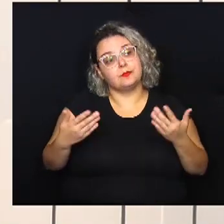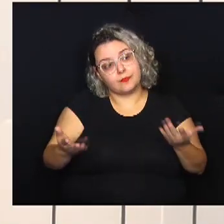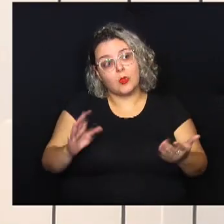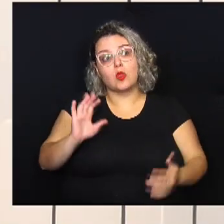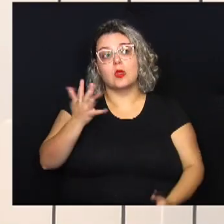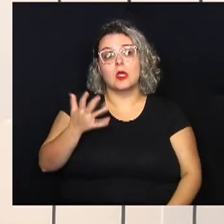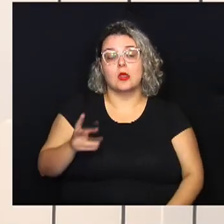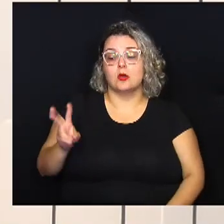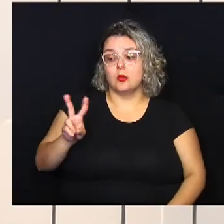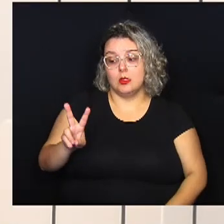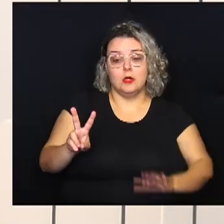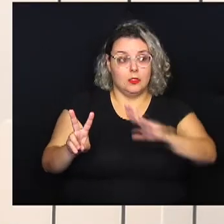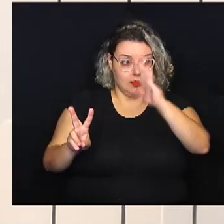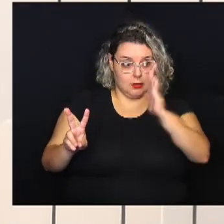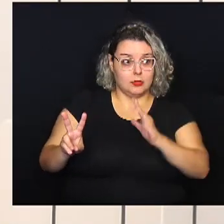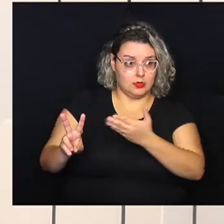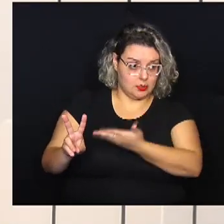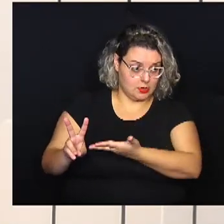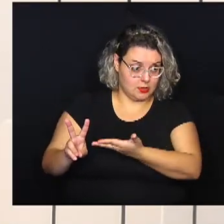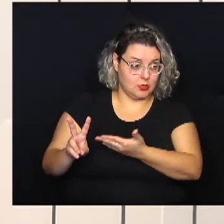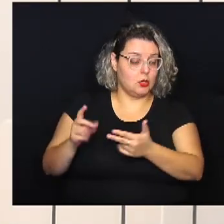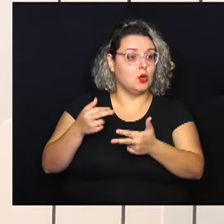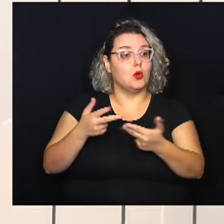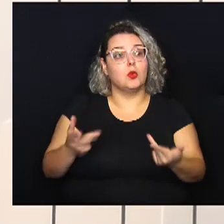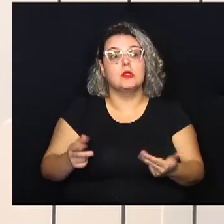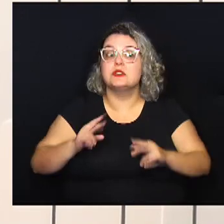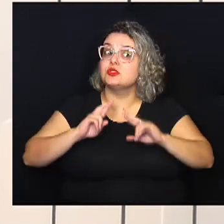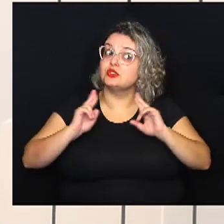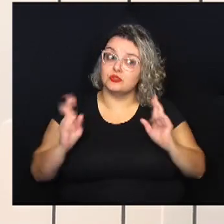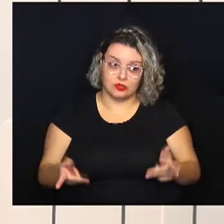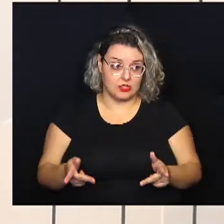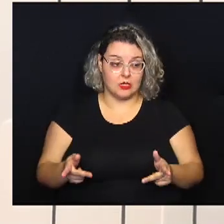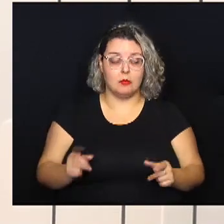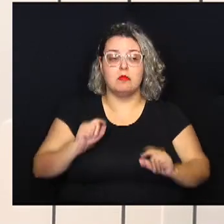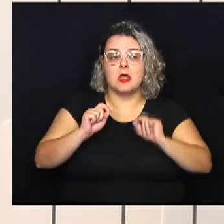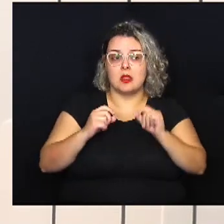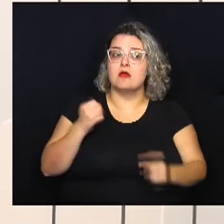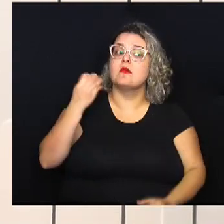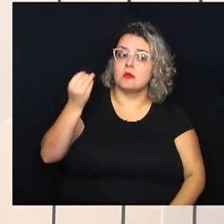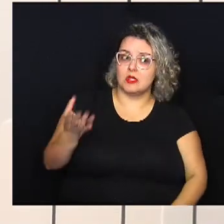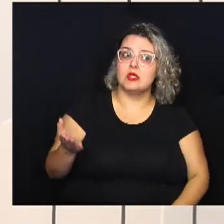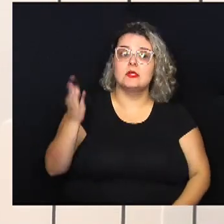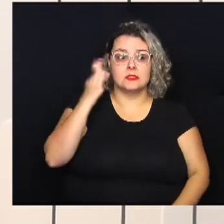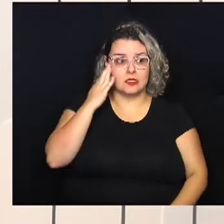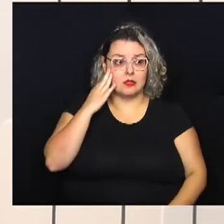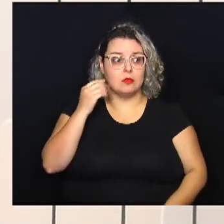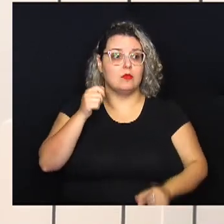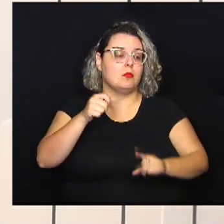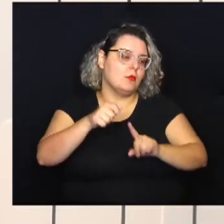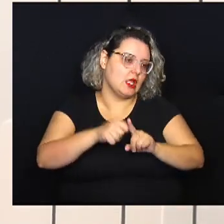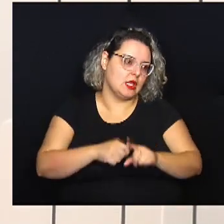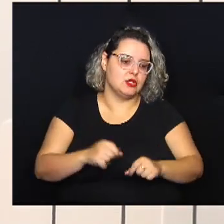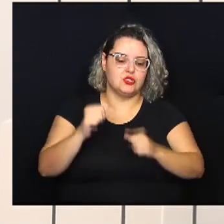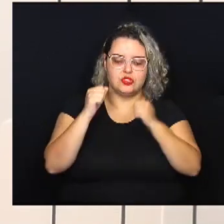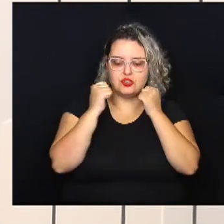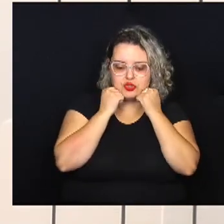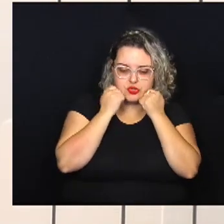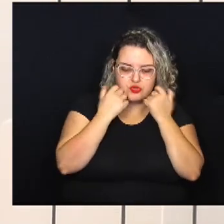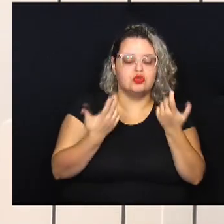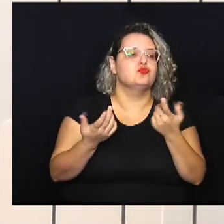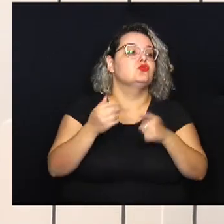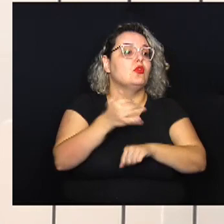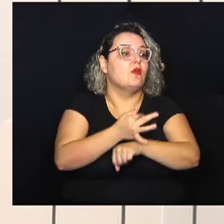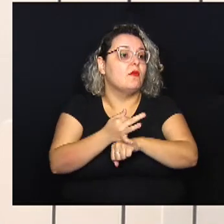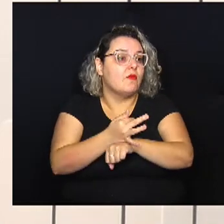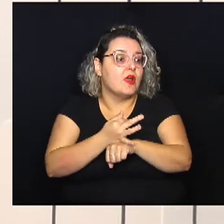as brasileiras, o que foi algo incomum, para quem vai viajar, a gente sabe que está chegando o mês de julho, mês de férias escolares, que muitas